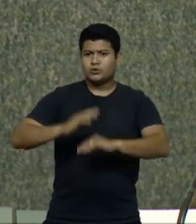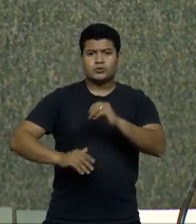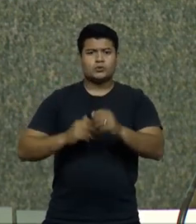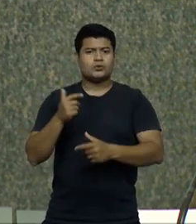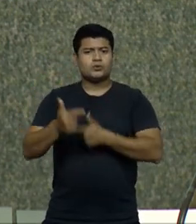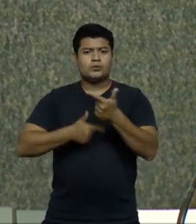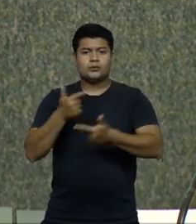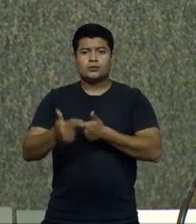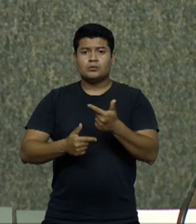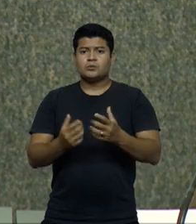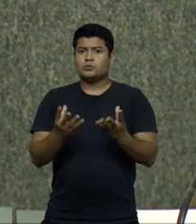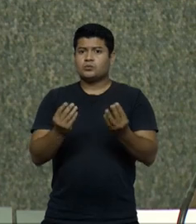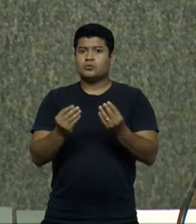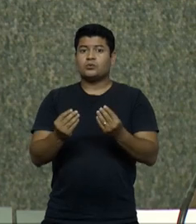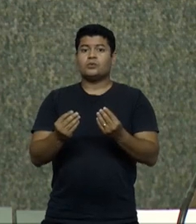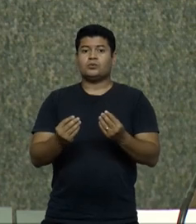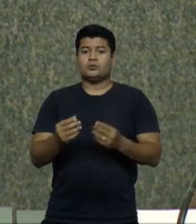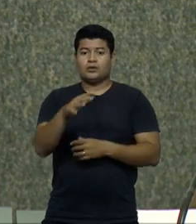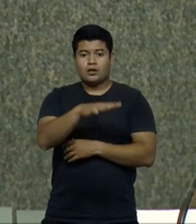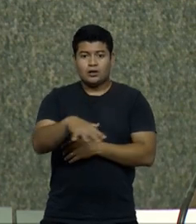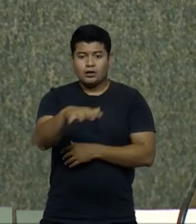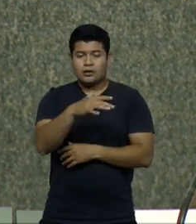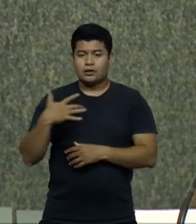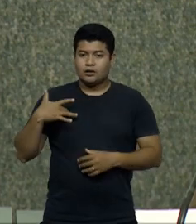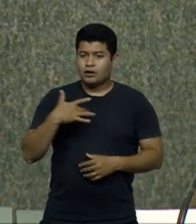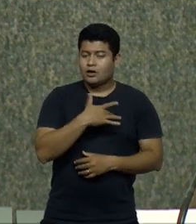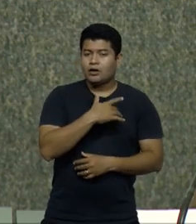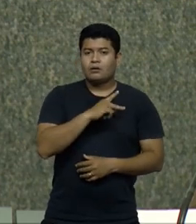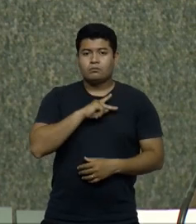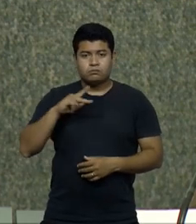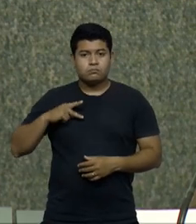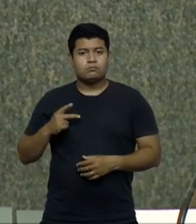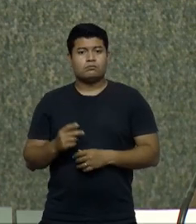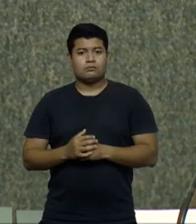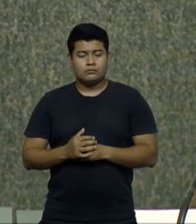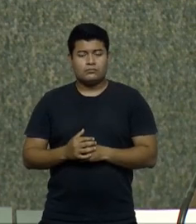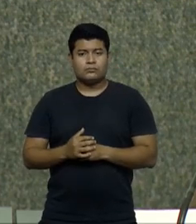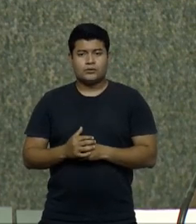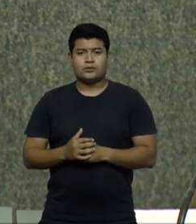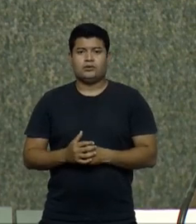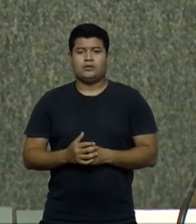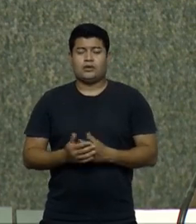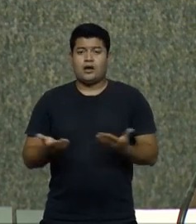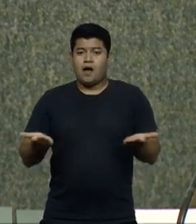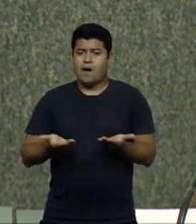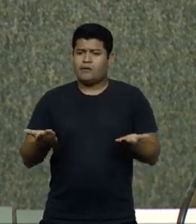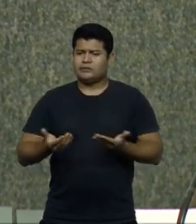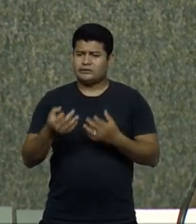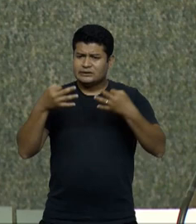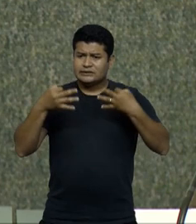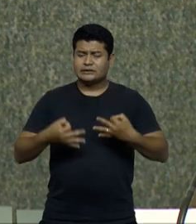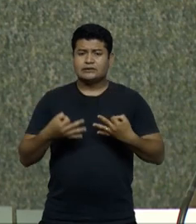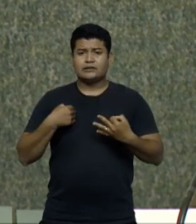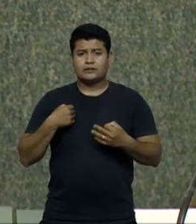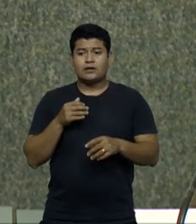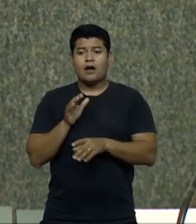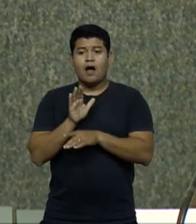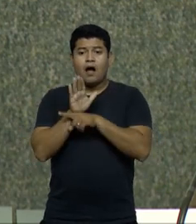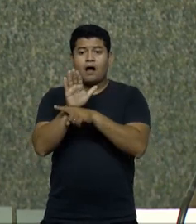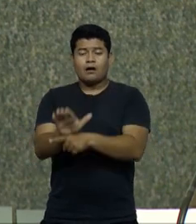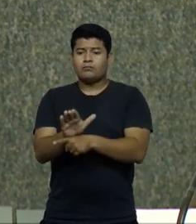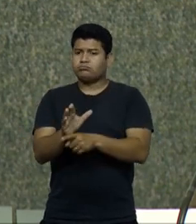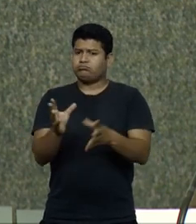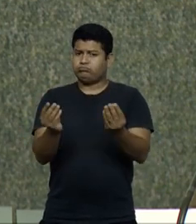à frente da saúde pública e tem certeza que é poderá dar os melhores e caminhamento possíveis a essas situações